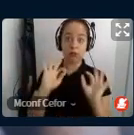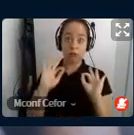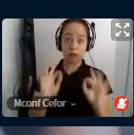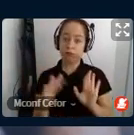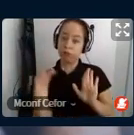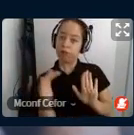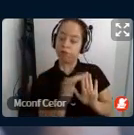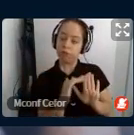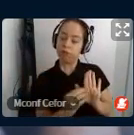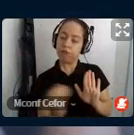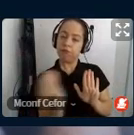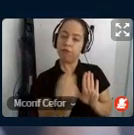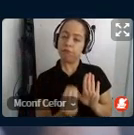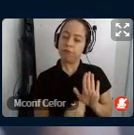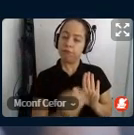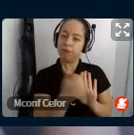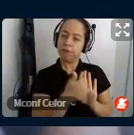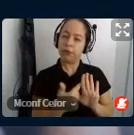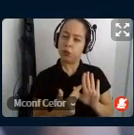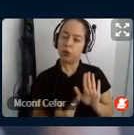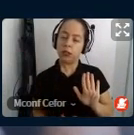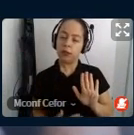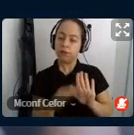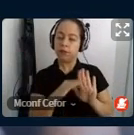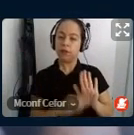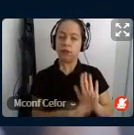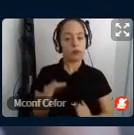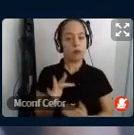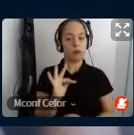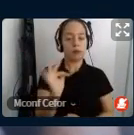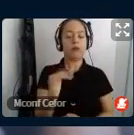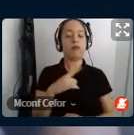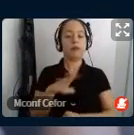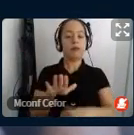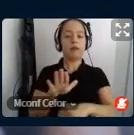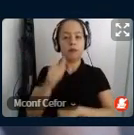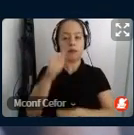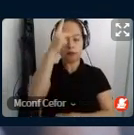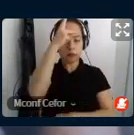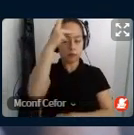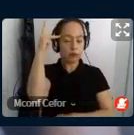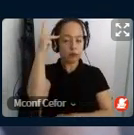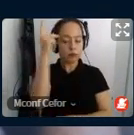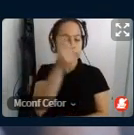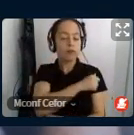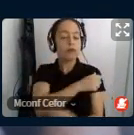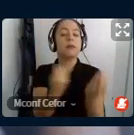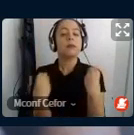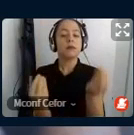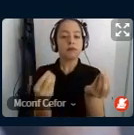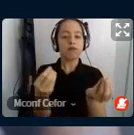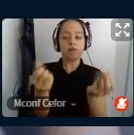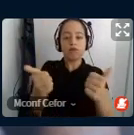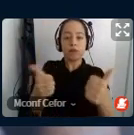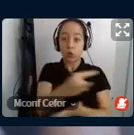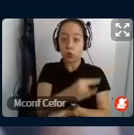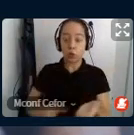para compor a lista da qual serão convocados os estudantes para a realização da análise da